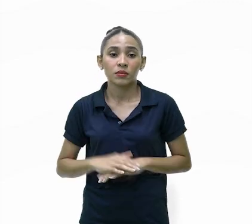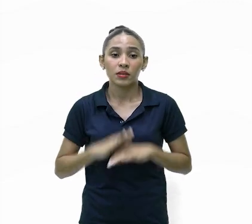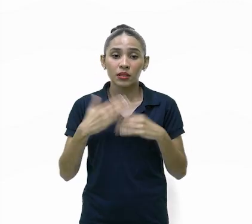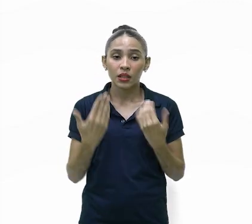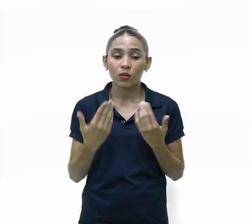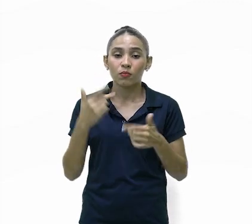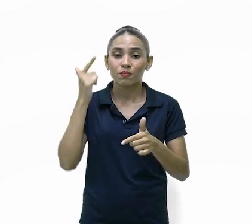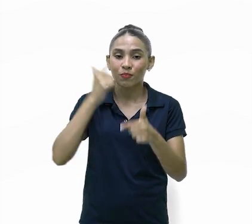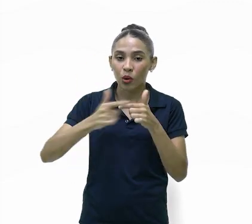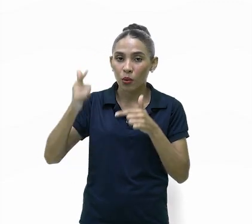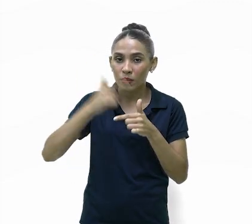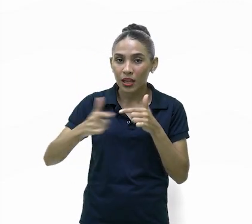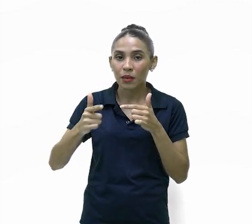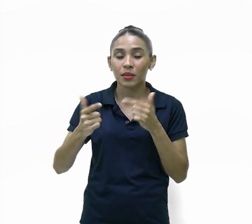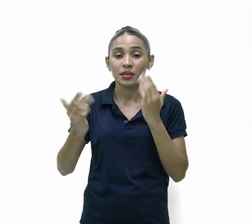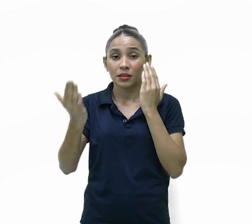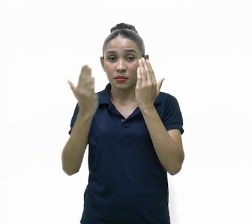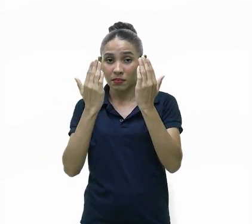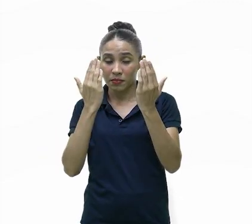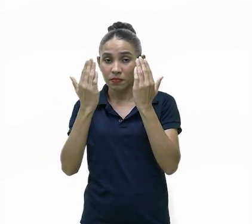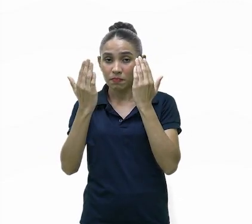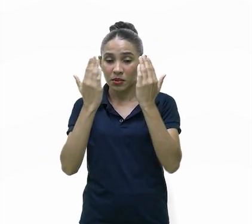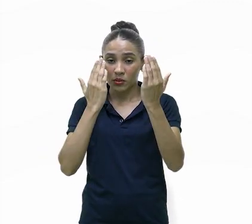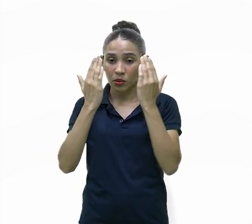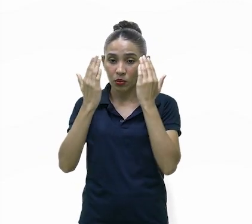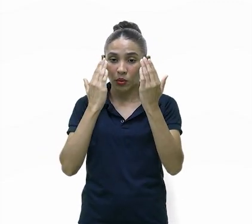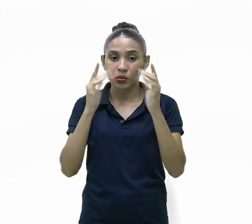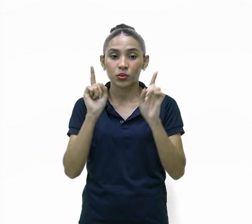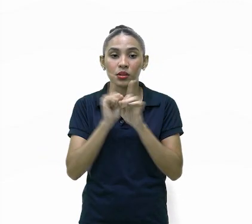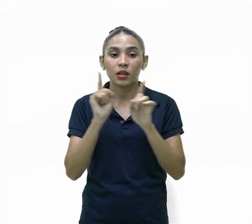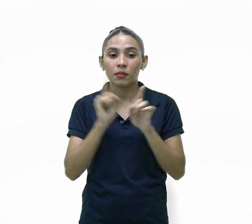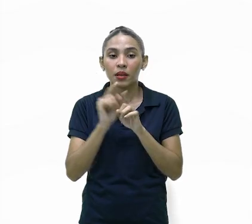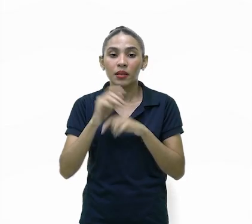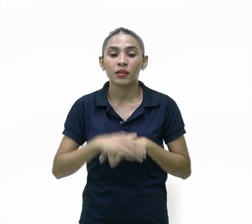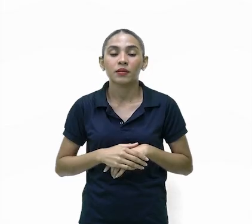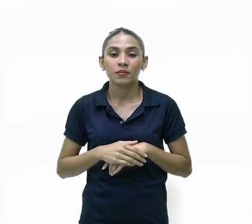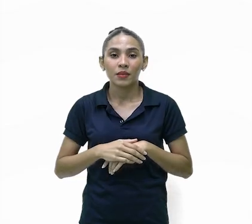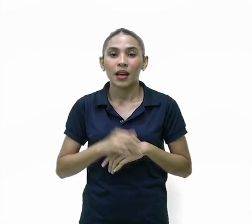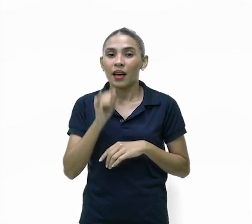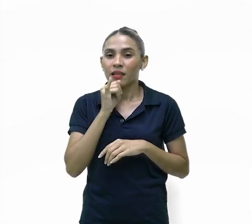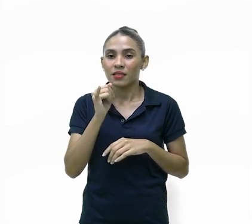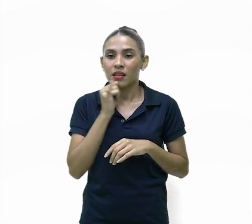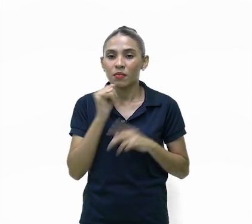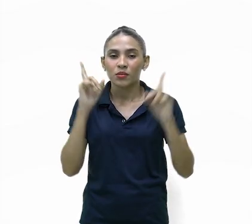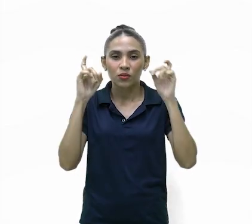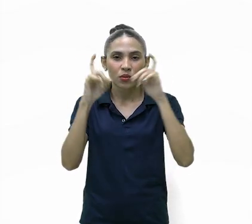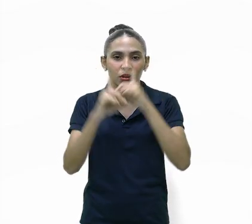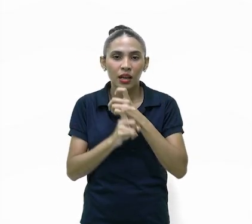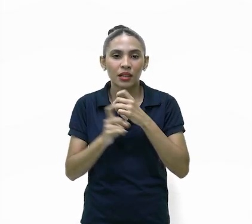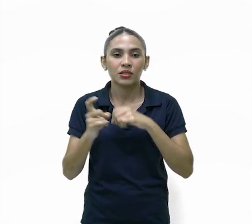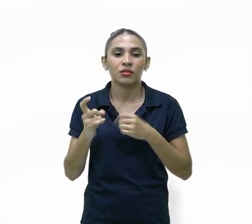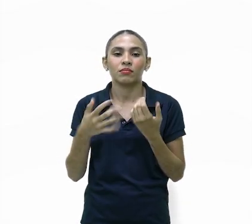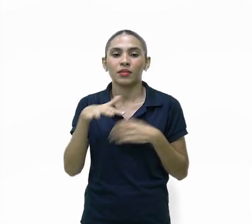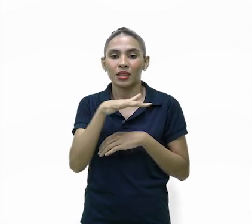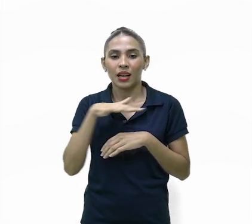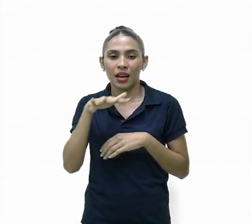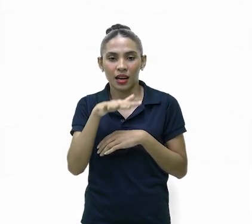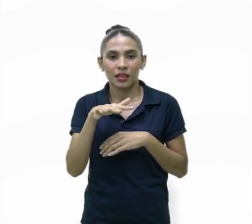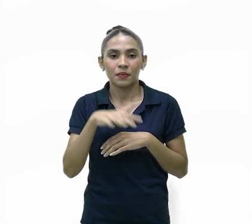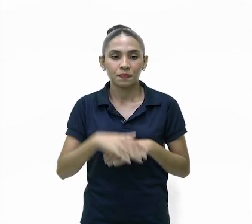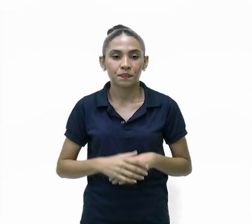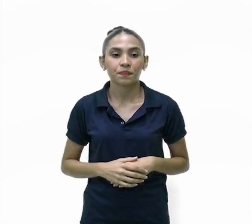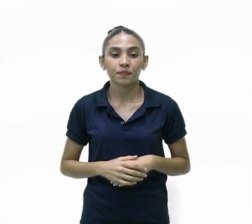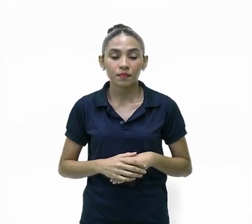a vulnerabilidade psicológica e causam uma distorção enorme, né, com dinâmicas dentro da